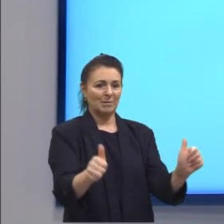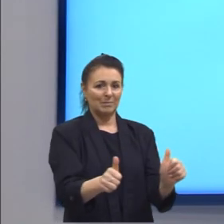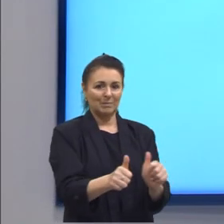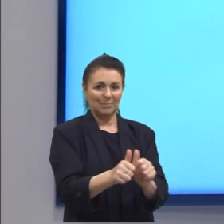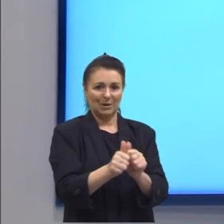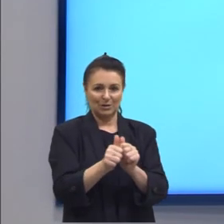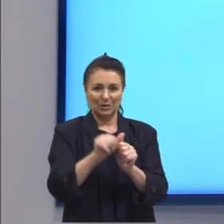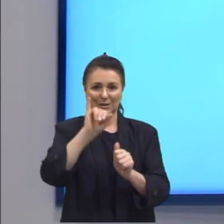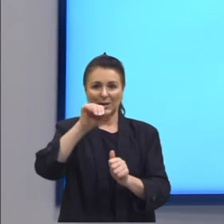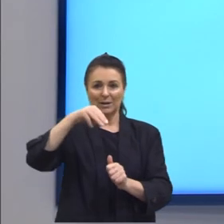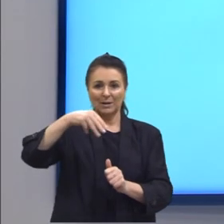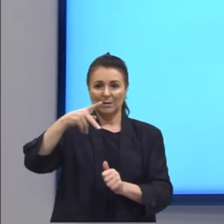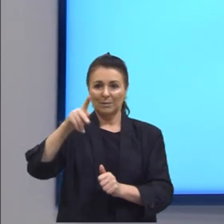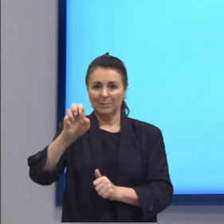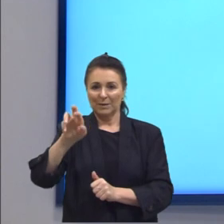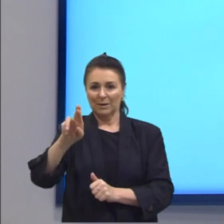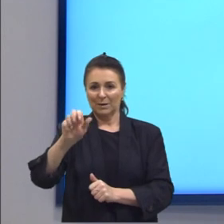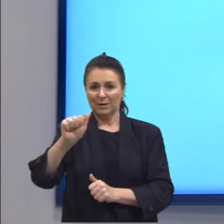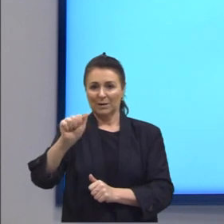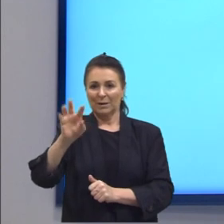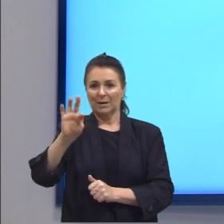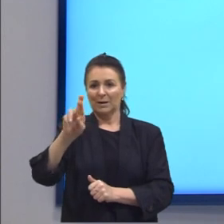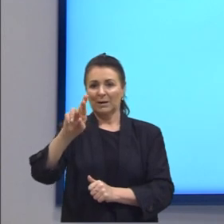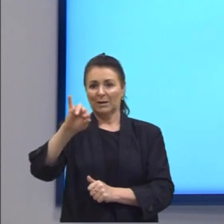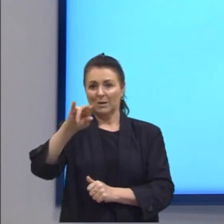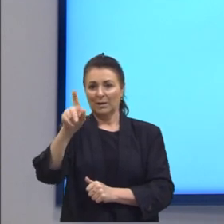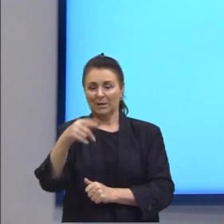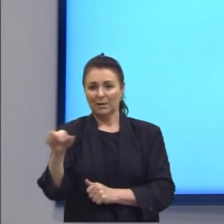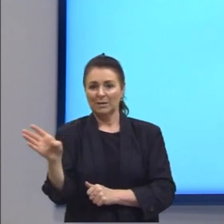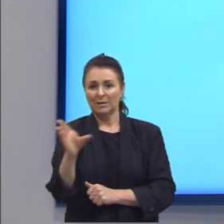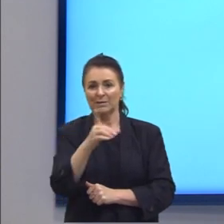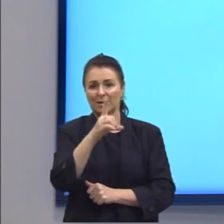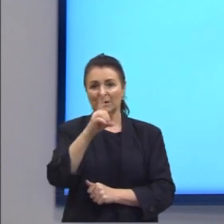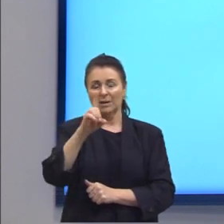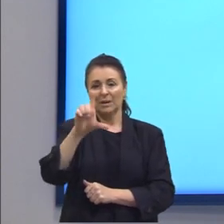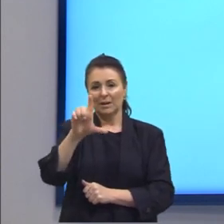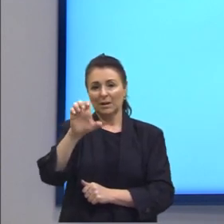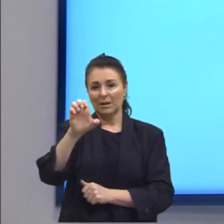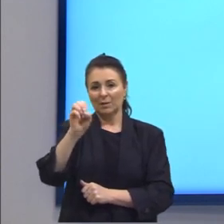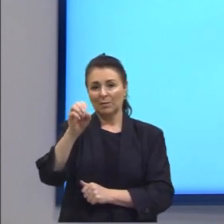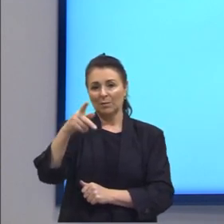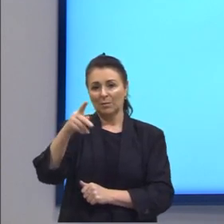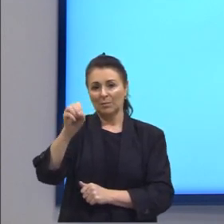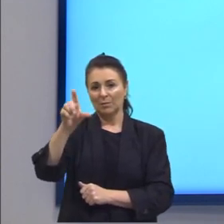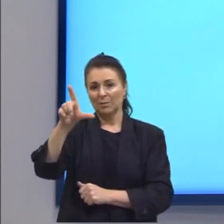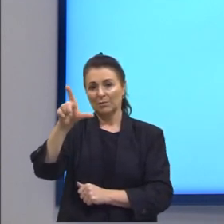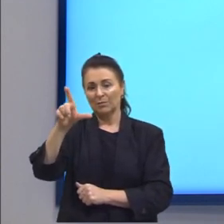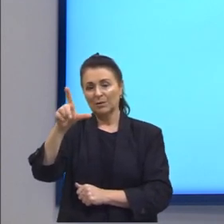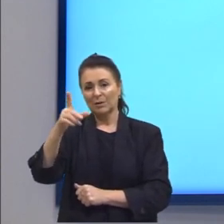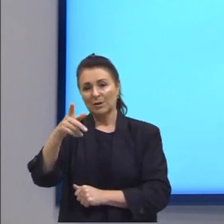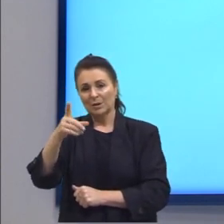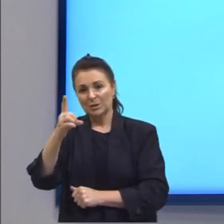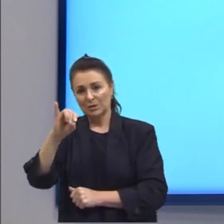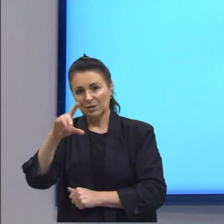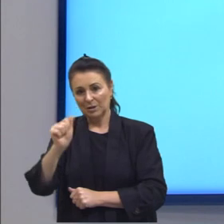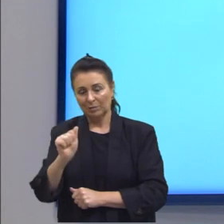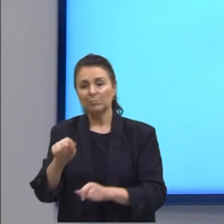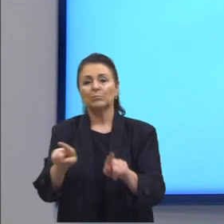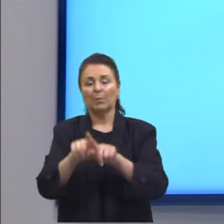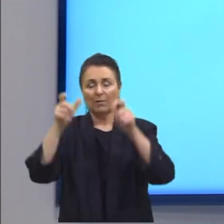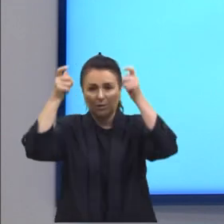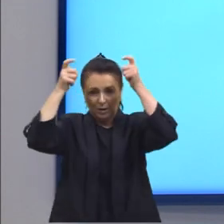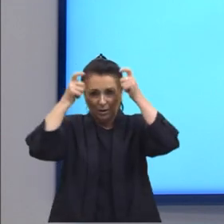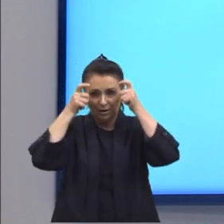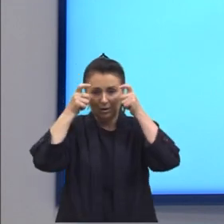da Imperatriz Leopoldina que foi esposa de Dom Pedro primeiro né E também foi Rainha do Brasil depois da Independência então